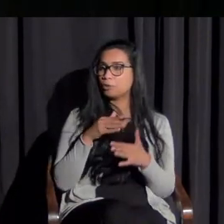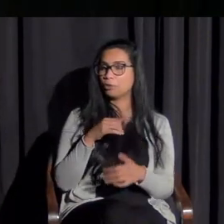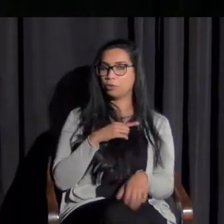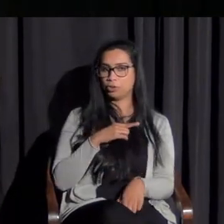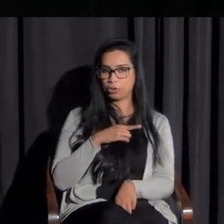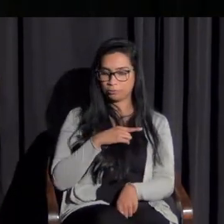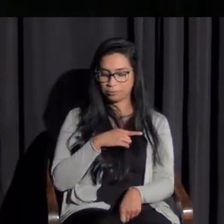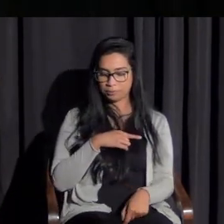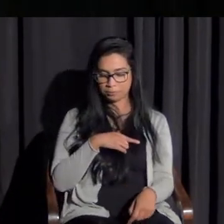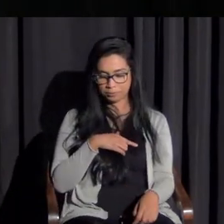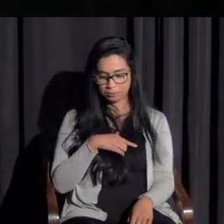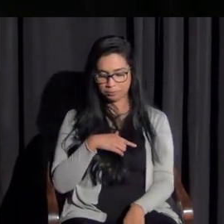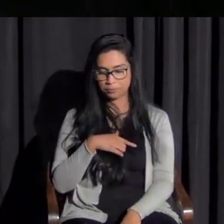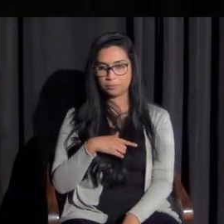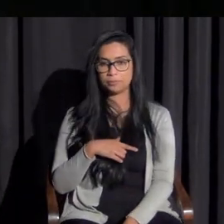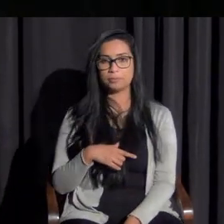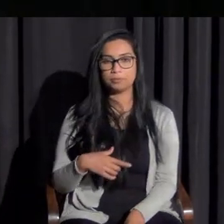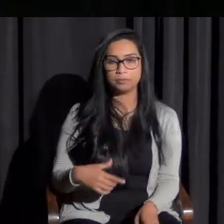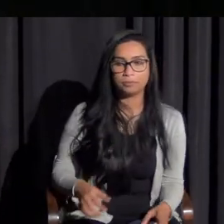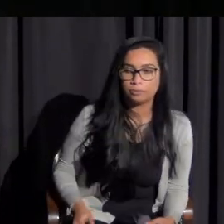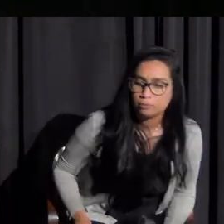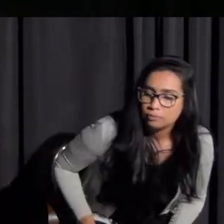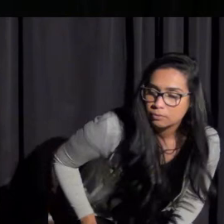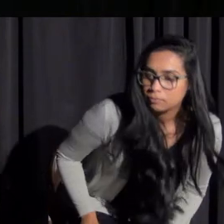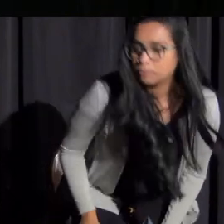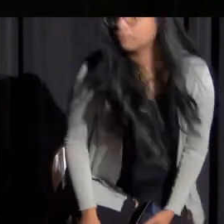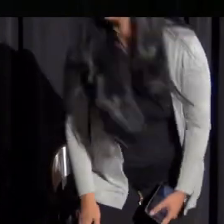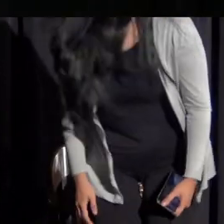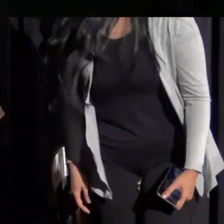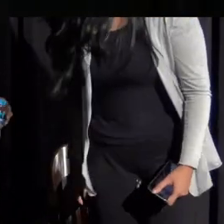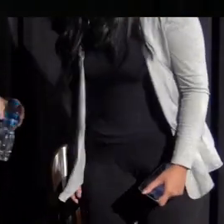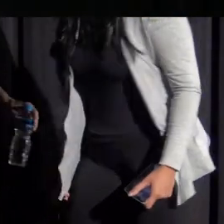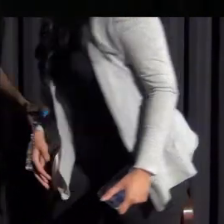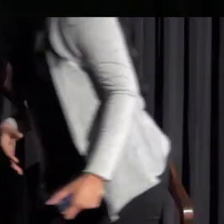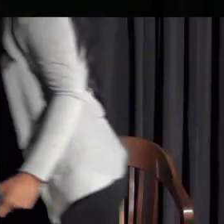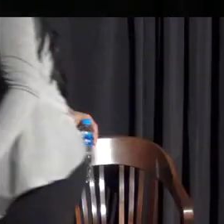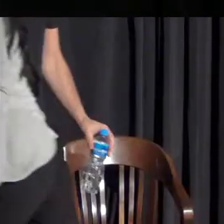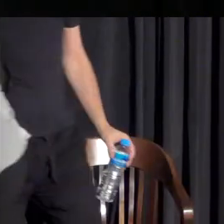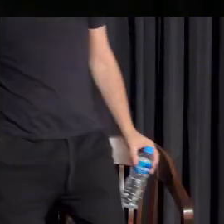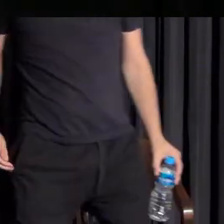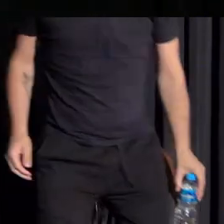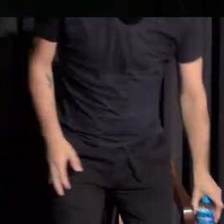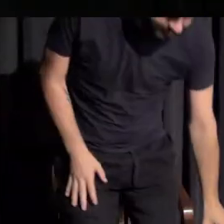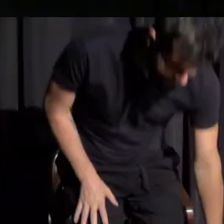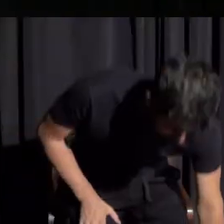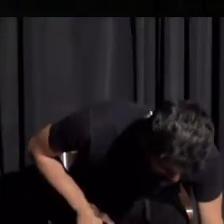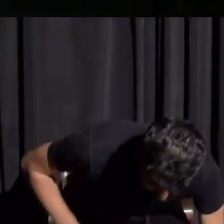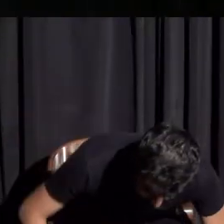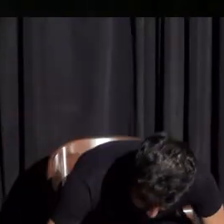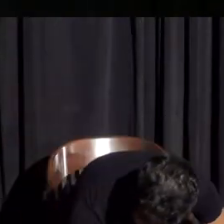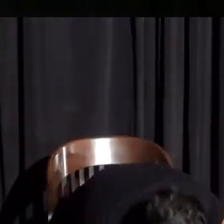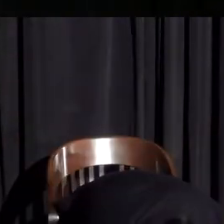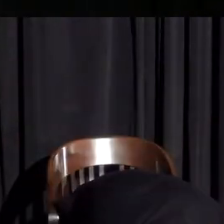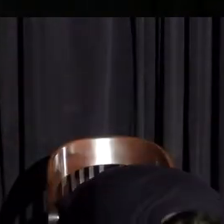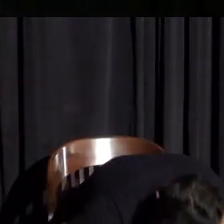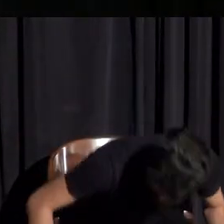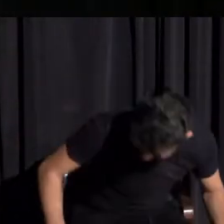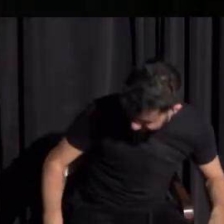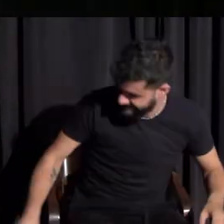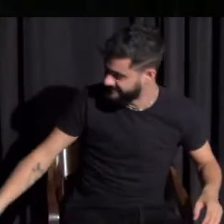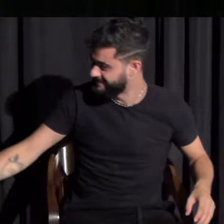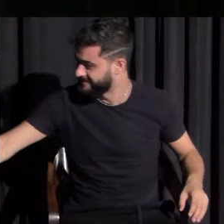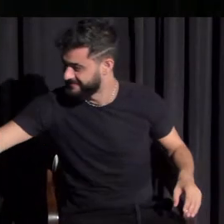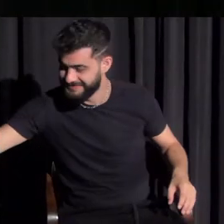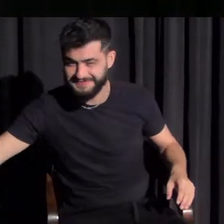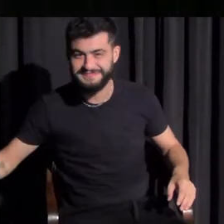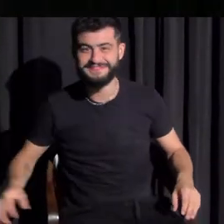pensar nos desenhos, e aí abro para a conversa daqui a pouquinho, né? Para a gente pensar nos desenhos, não nessa perspectiva, né, de